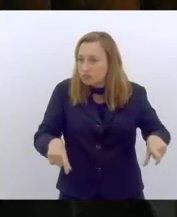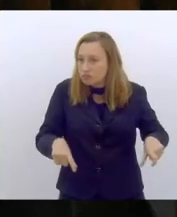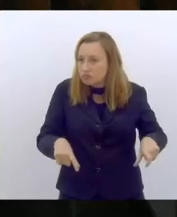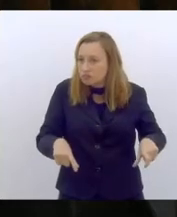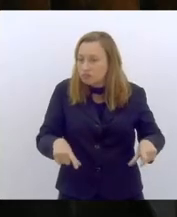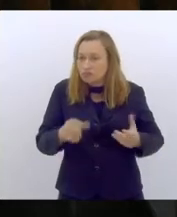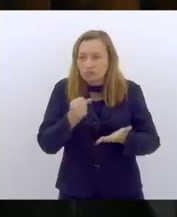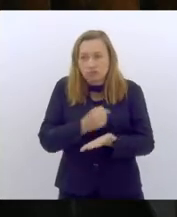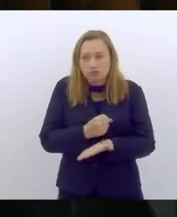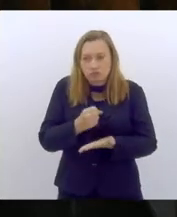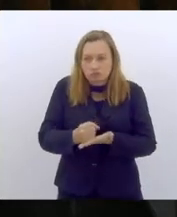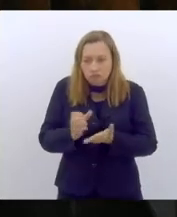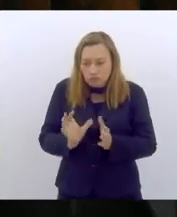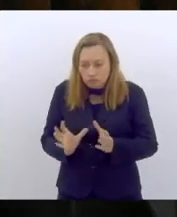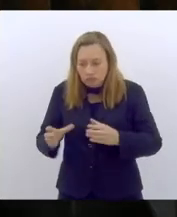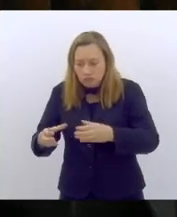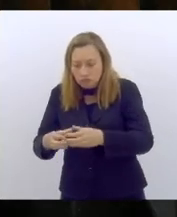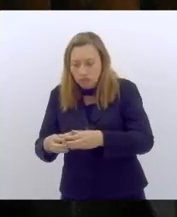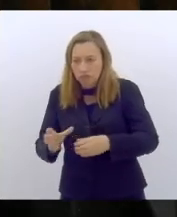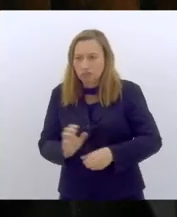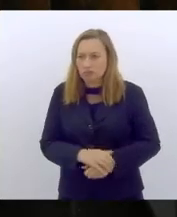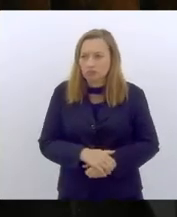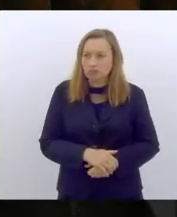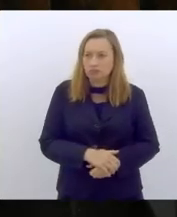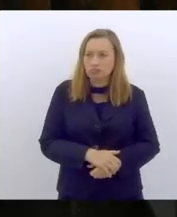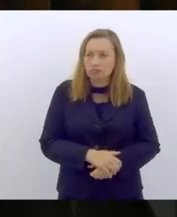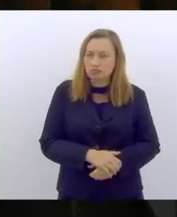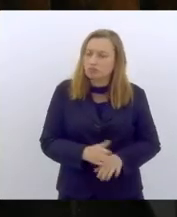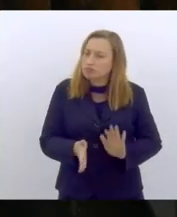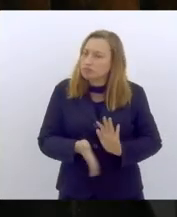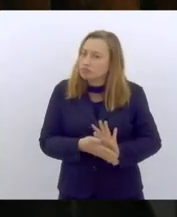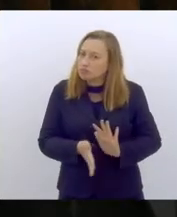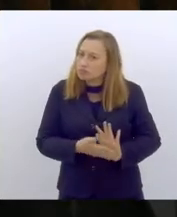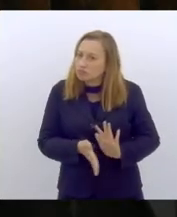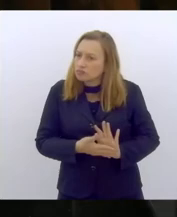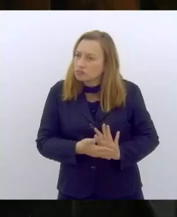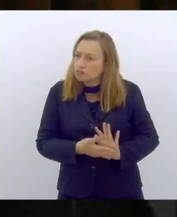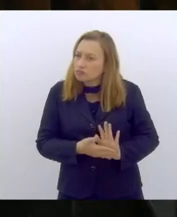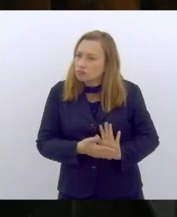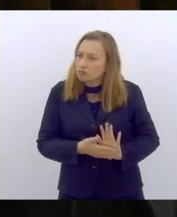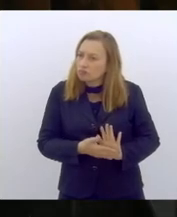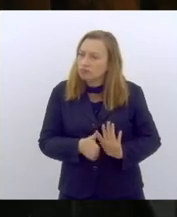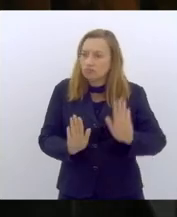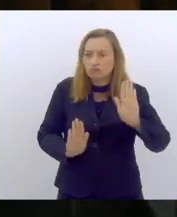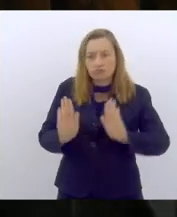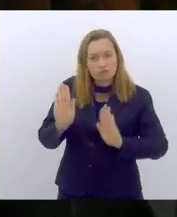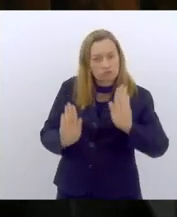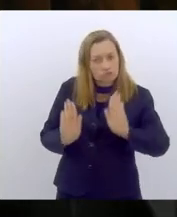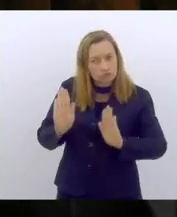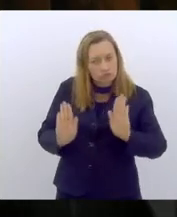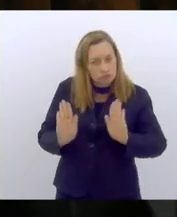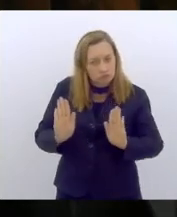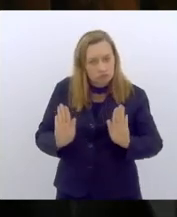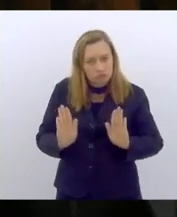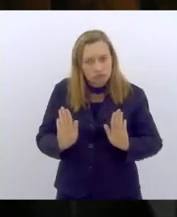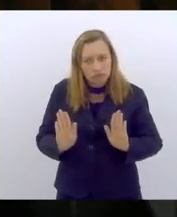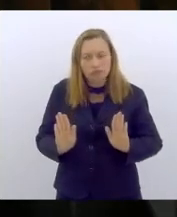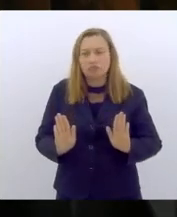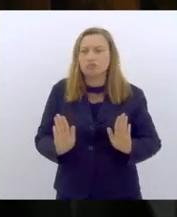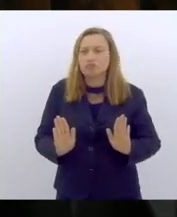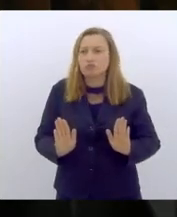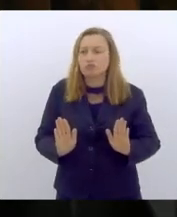contratava uma equipe para dar uma proposta na licitação da concessão